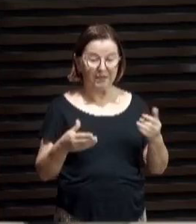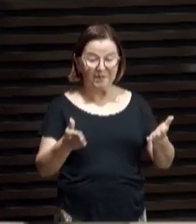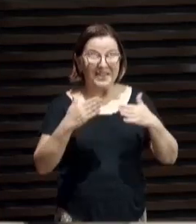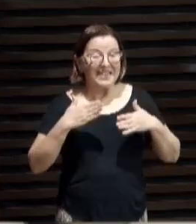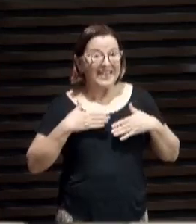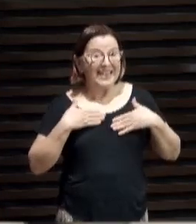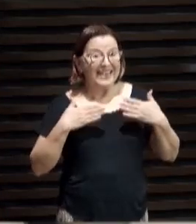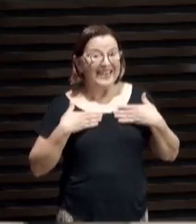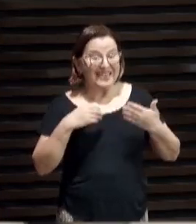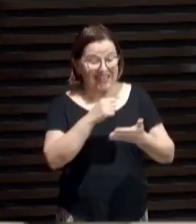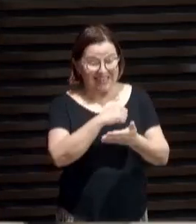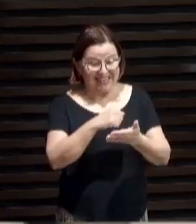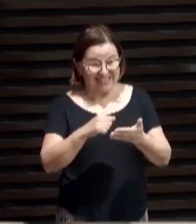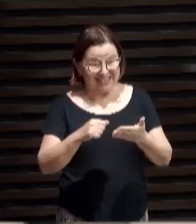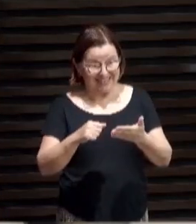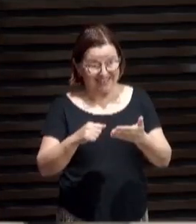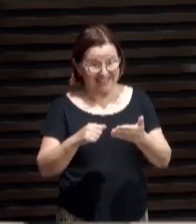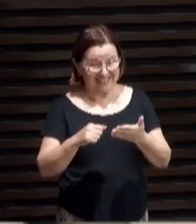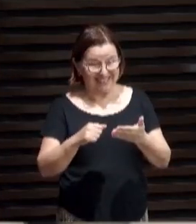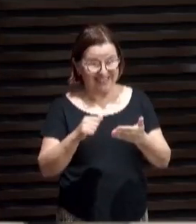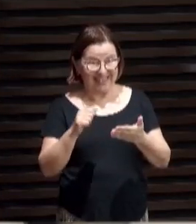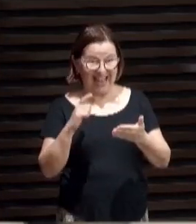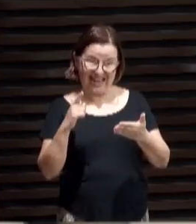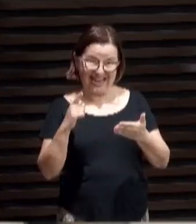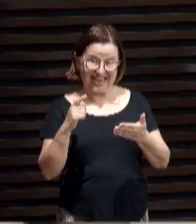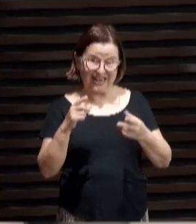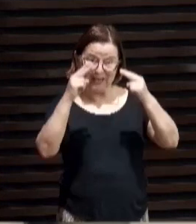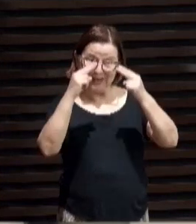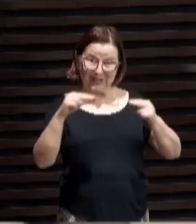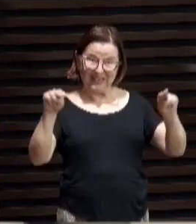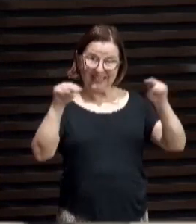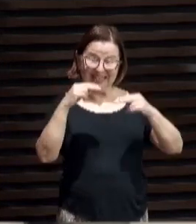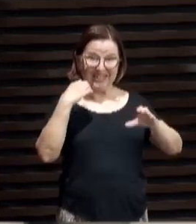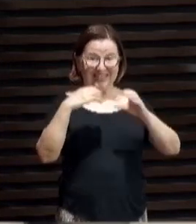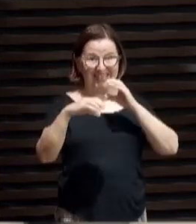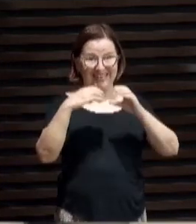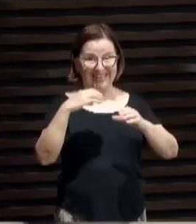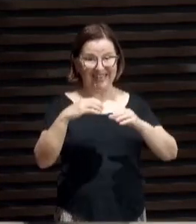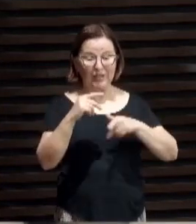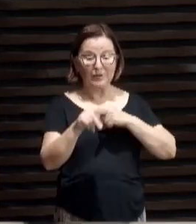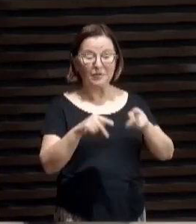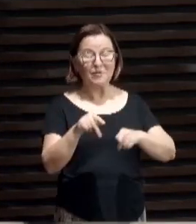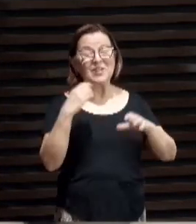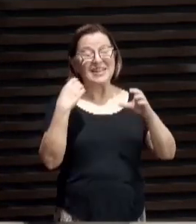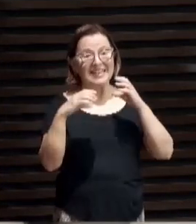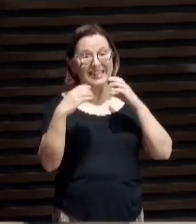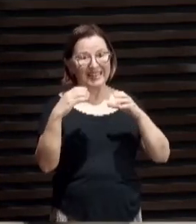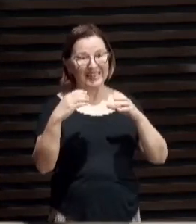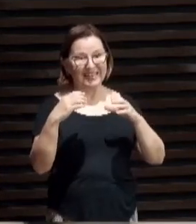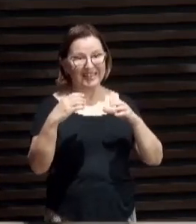de escrever a letra dos hinos, dos cânticos que o povo canta, e